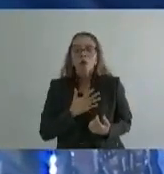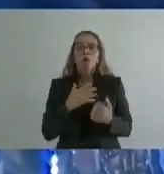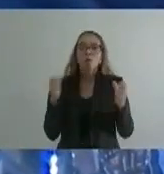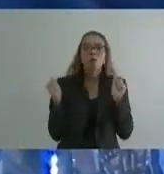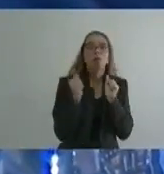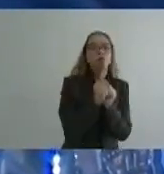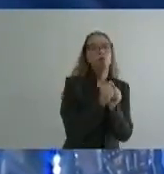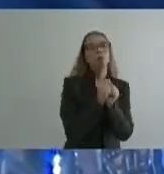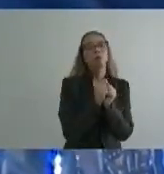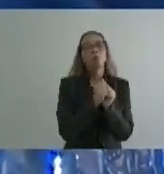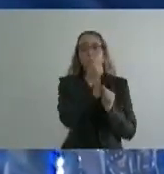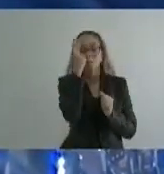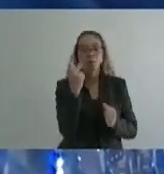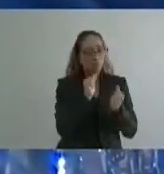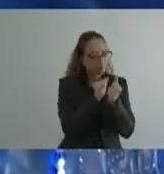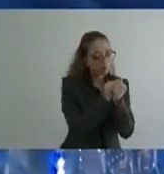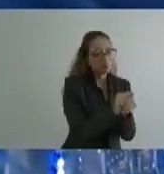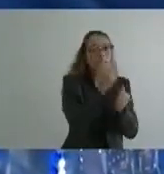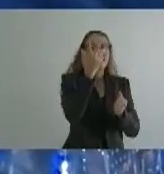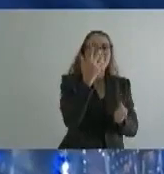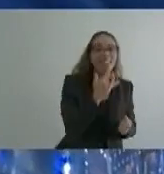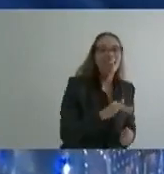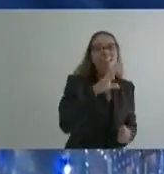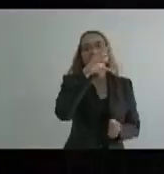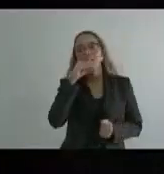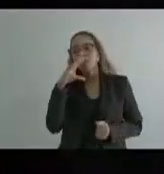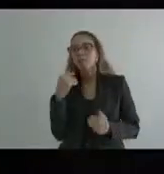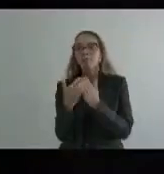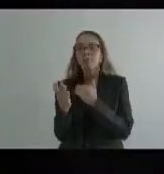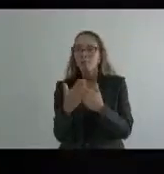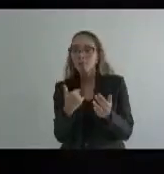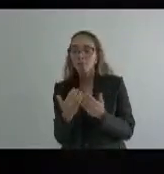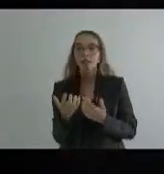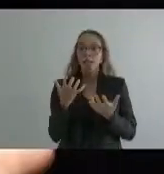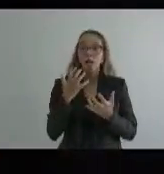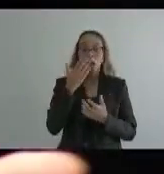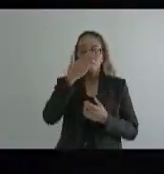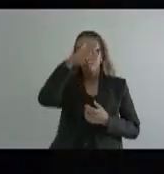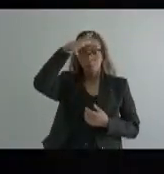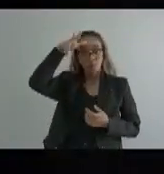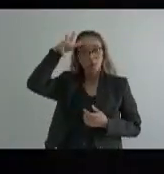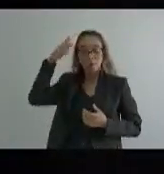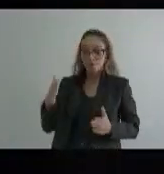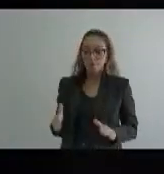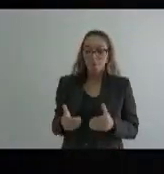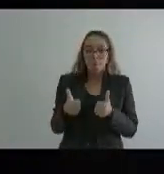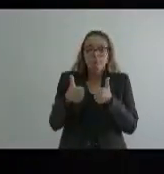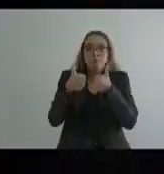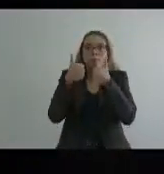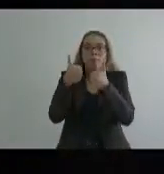a população, gosta de estar próximo de crianças e de adultos, fazendo o melhor para o Mato Grosso. Não tenho dúvidas,